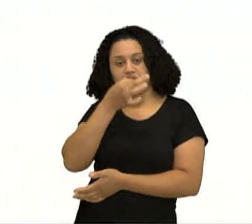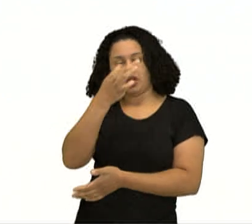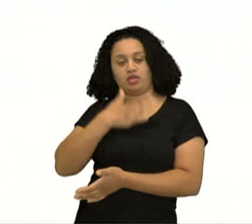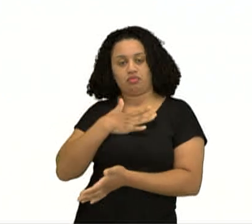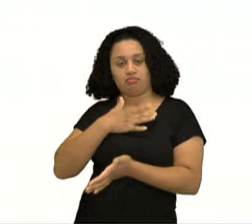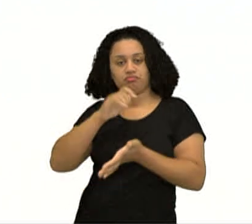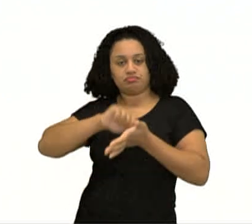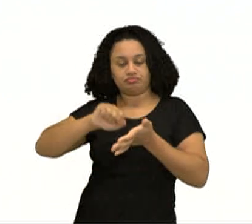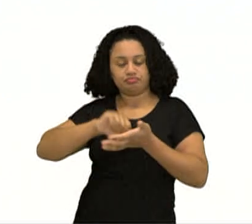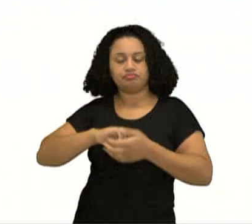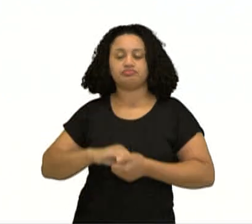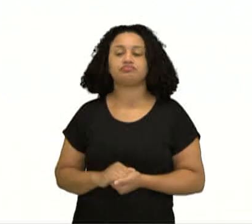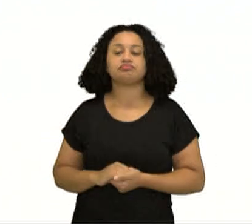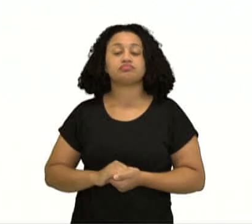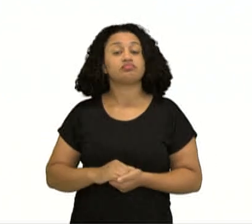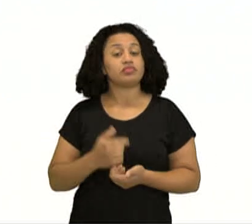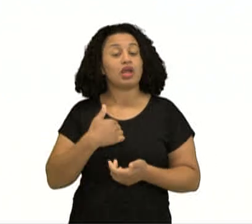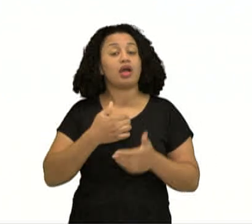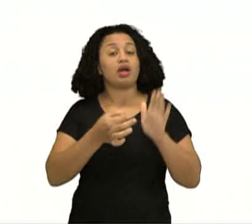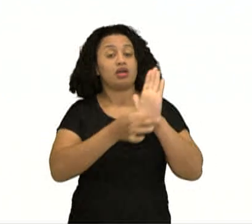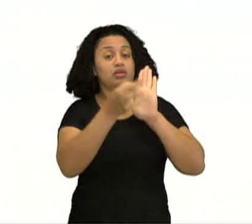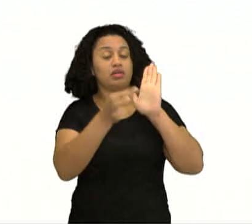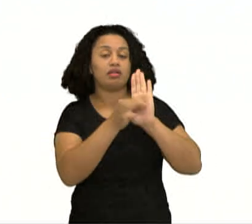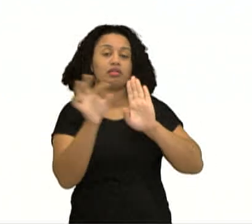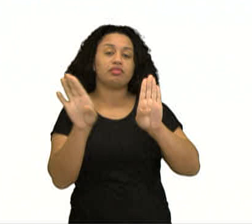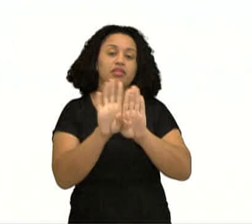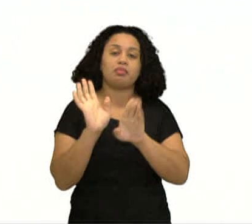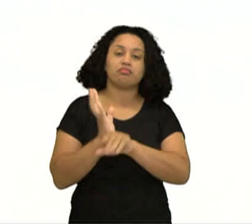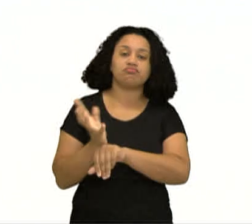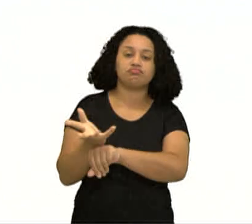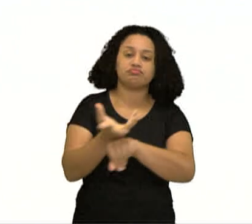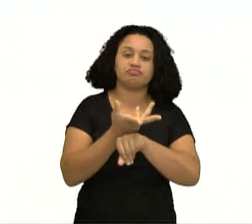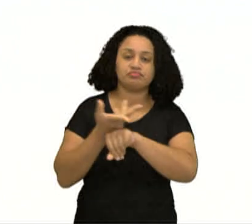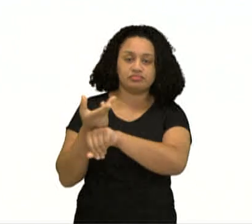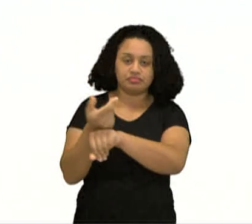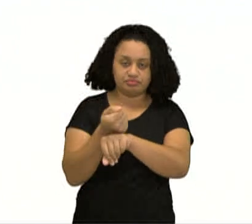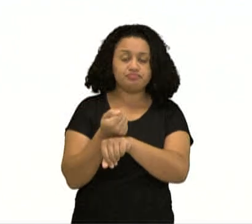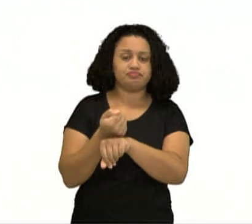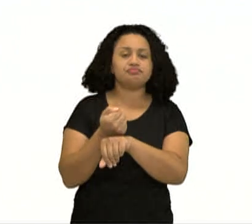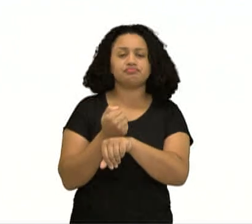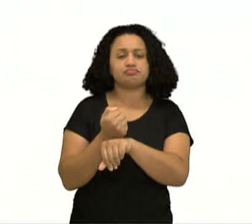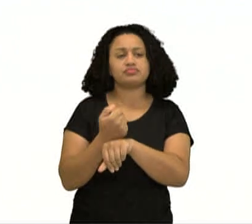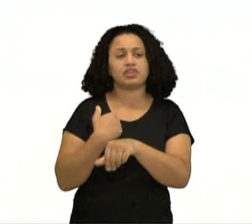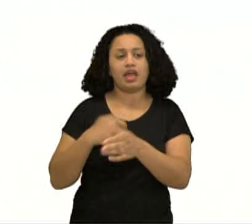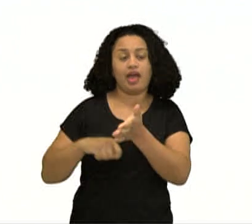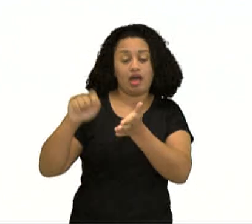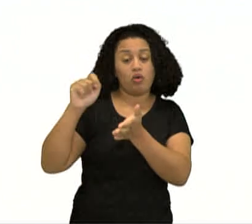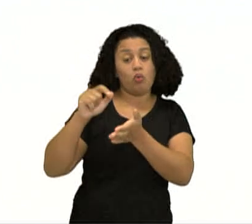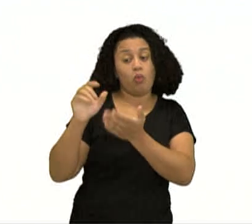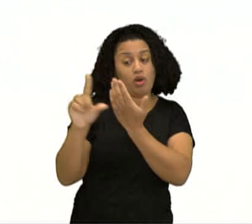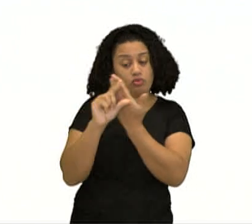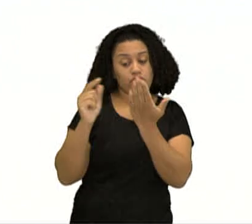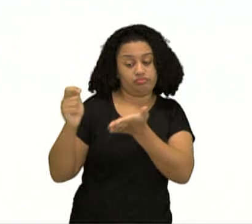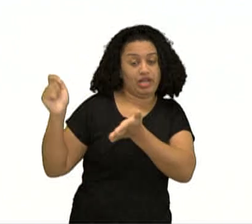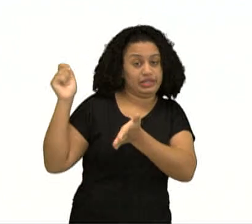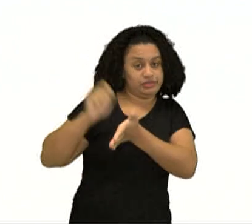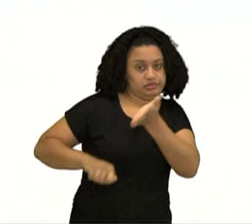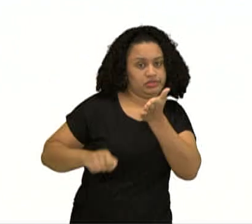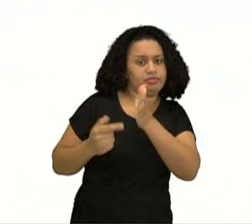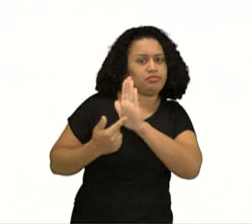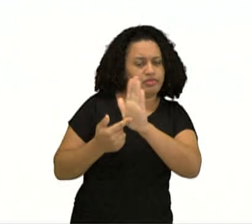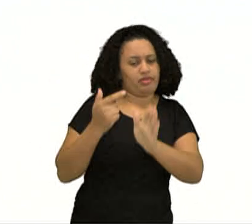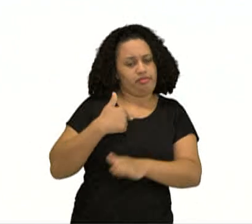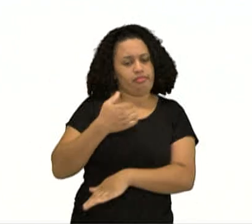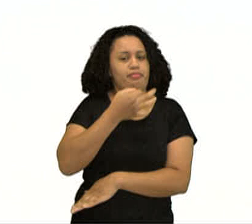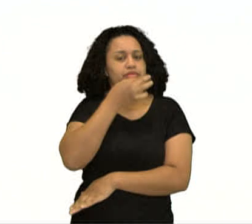da argumentação e persuasão, geralmente são assinados pelo autor,